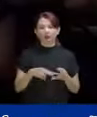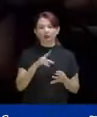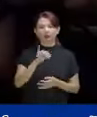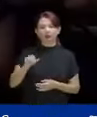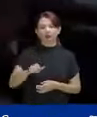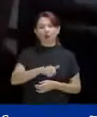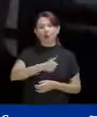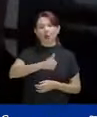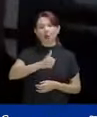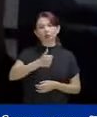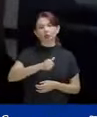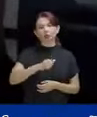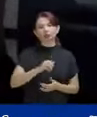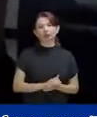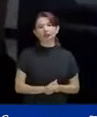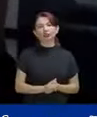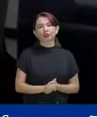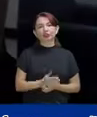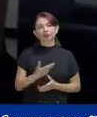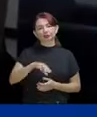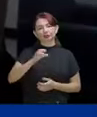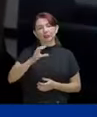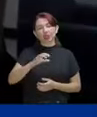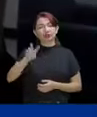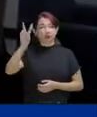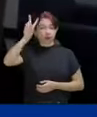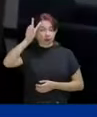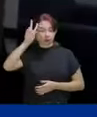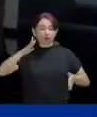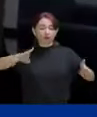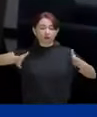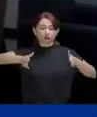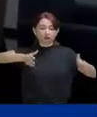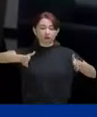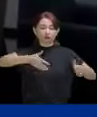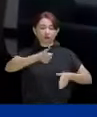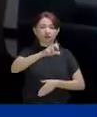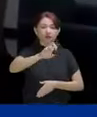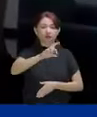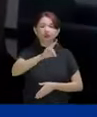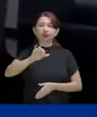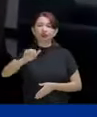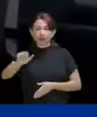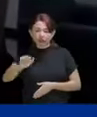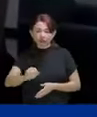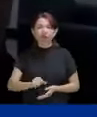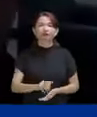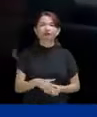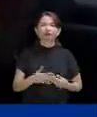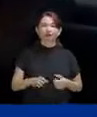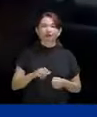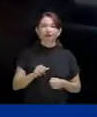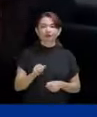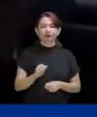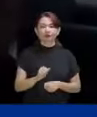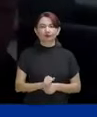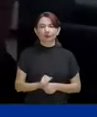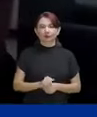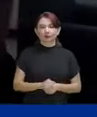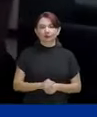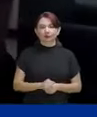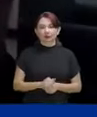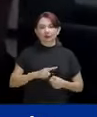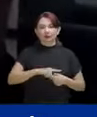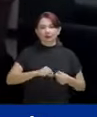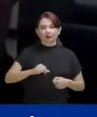dia 11/3/2024, segunda-feira. Ou seja, dentro do prazo de 15 dias, conforme preceitua o artigo 5º o parágrafo 5º do